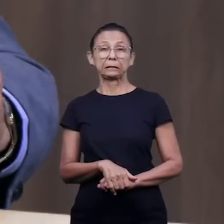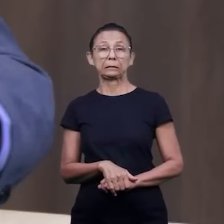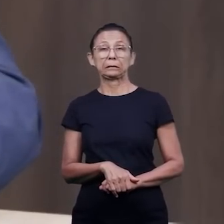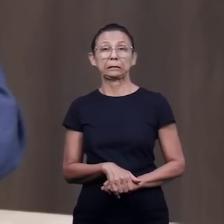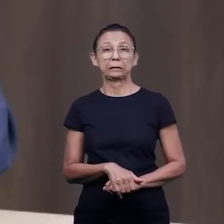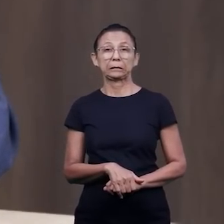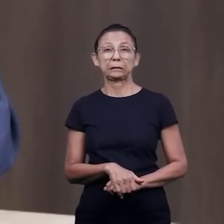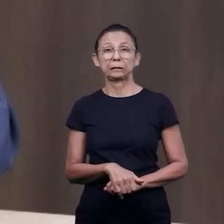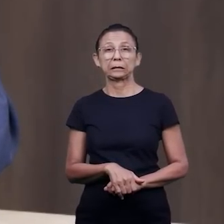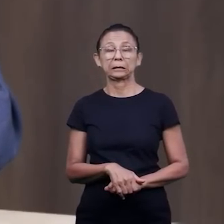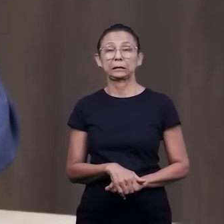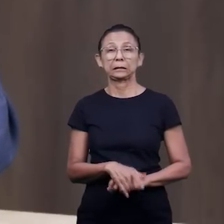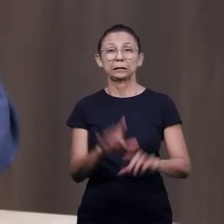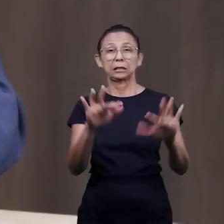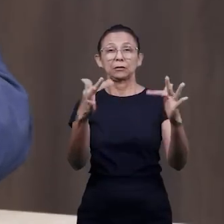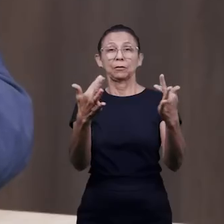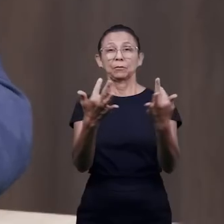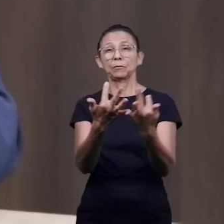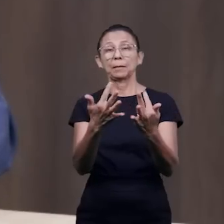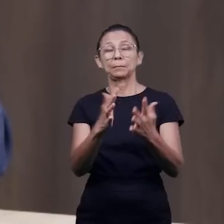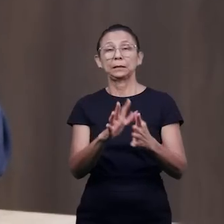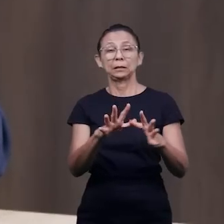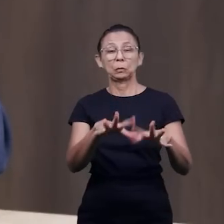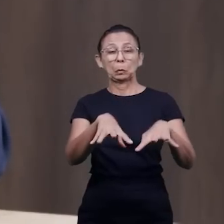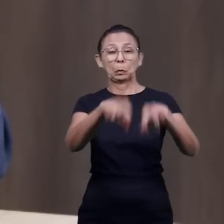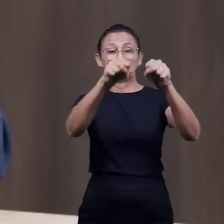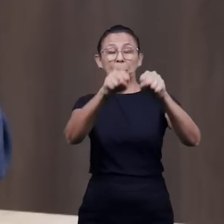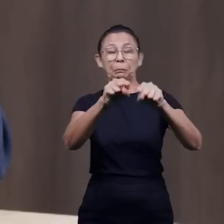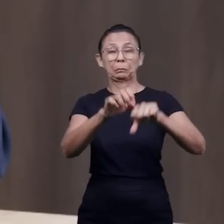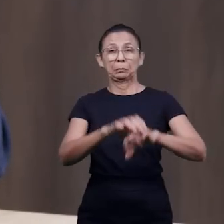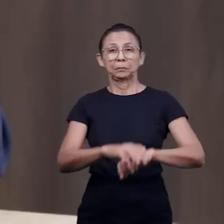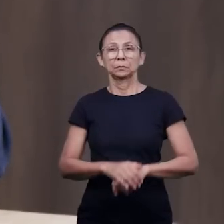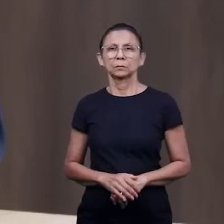um determinado irmão na igreja